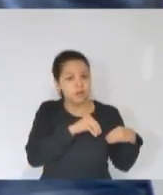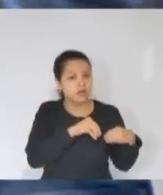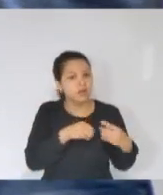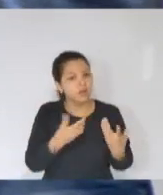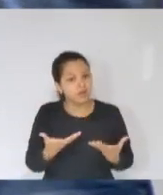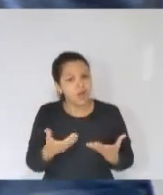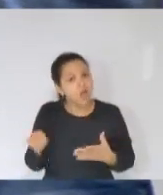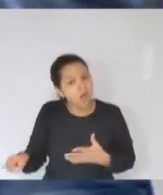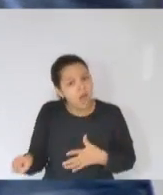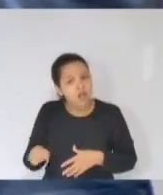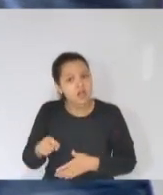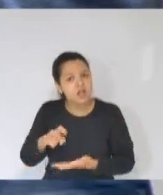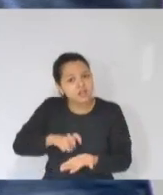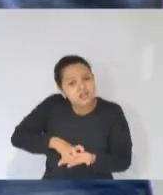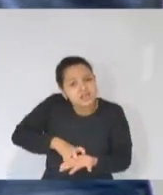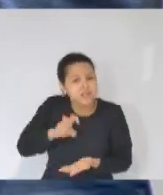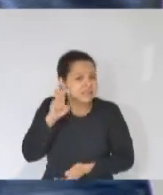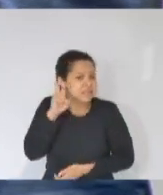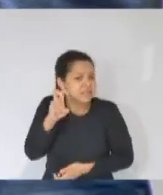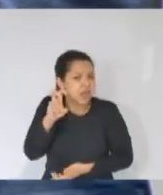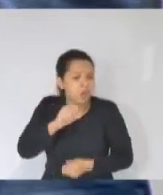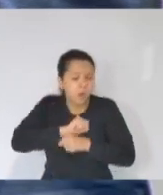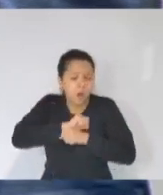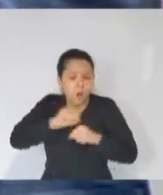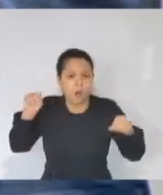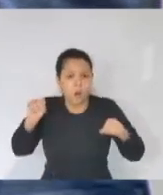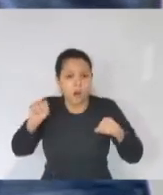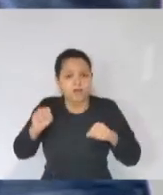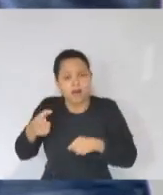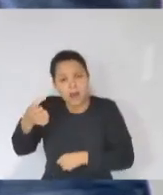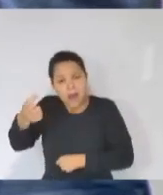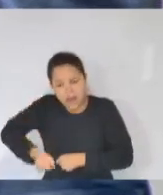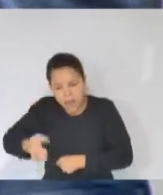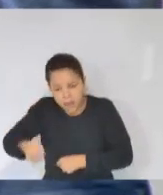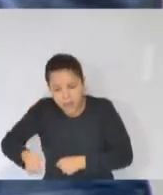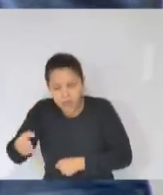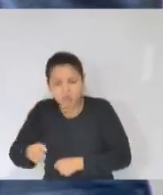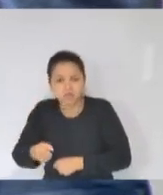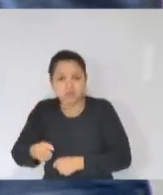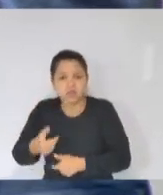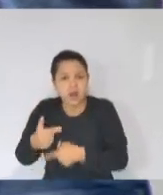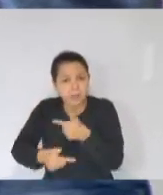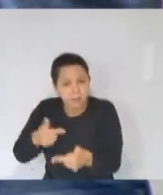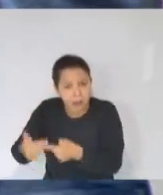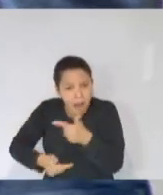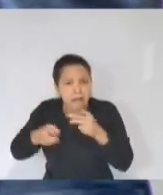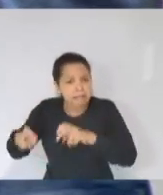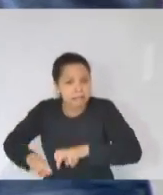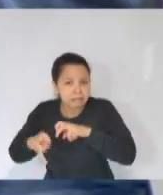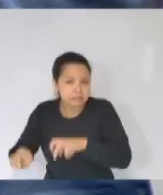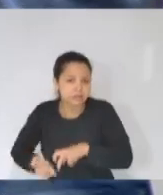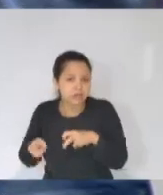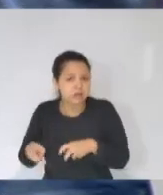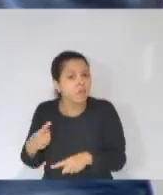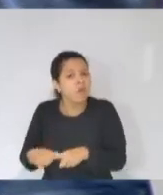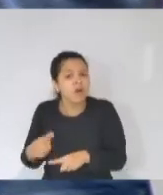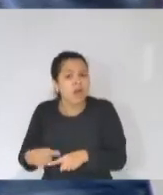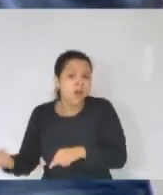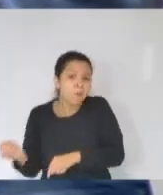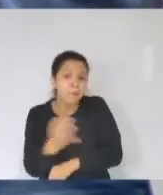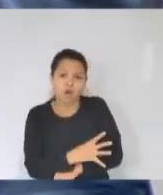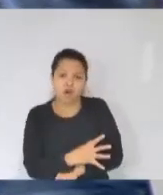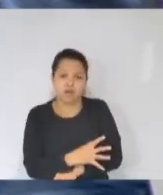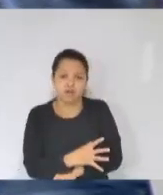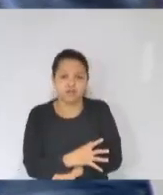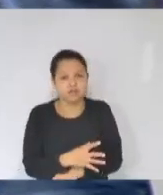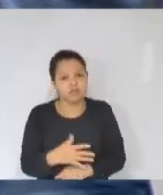tirar o leite e continua na atividade dia a dia? Por que esse pessoal sair dessa região? E assim